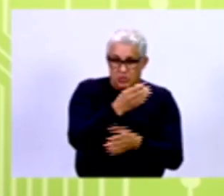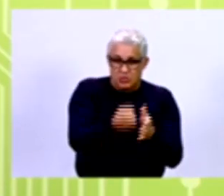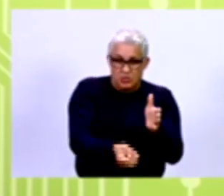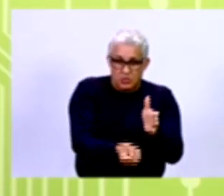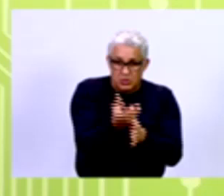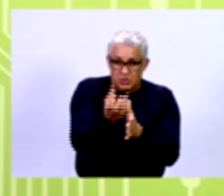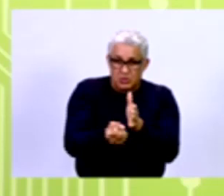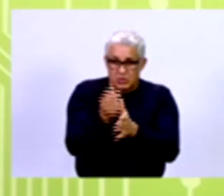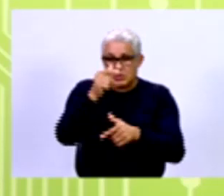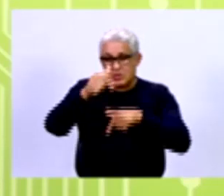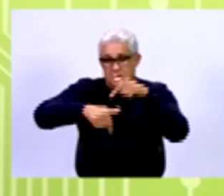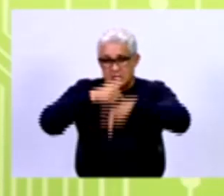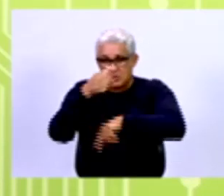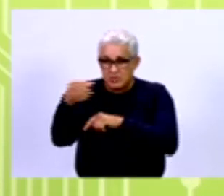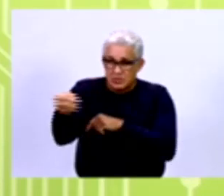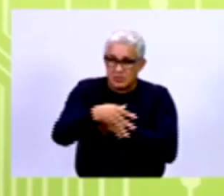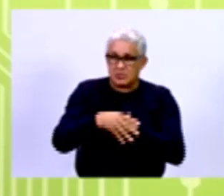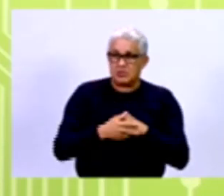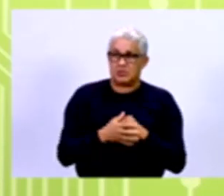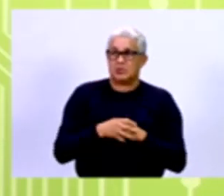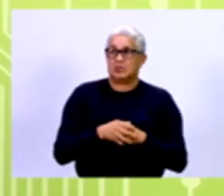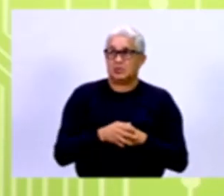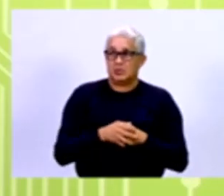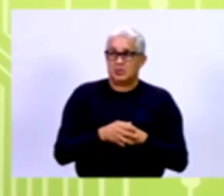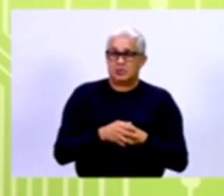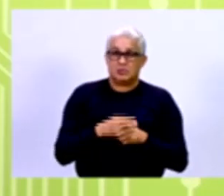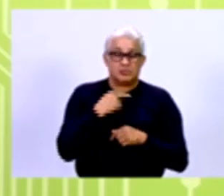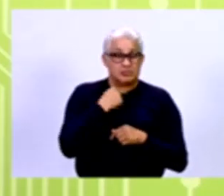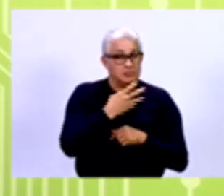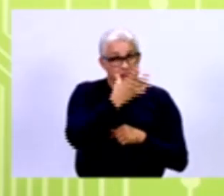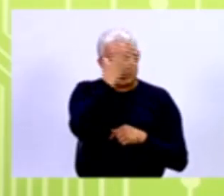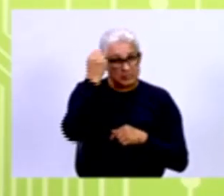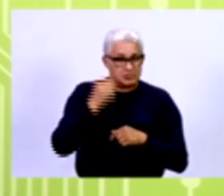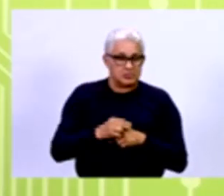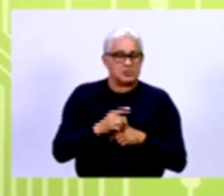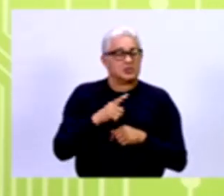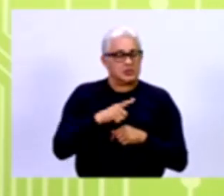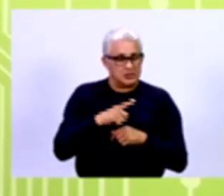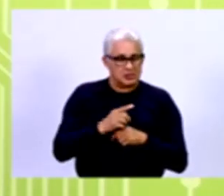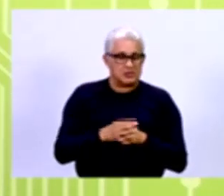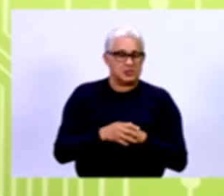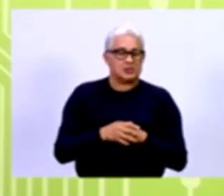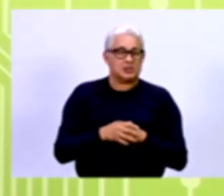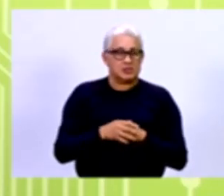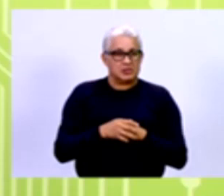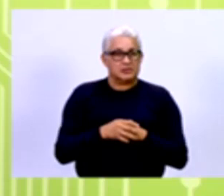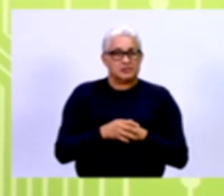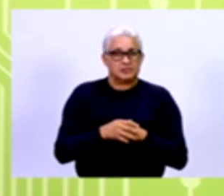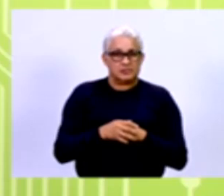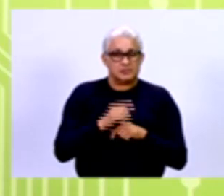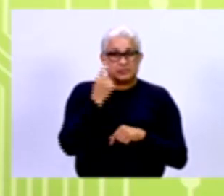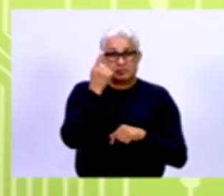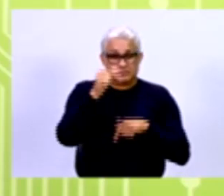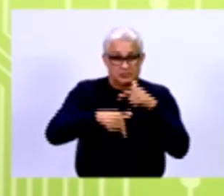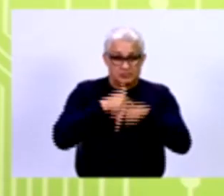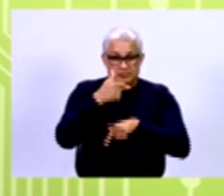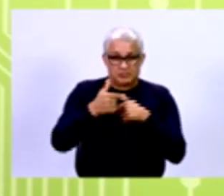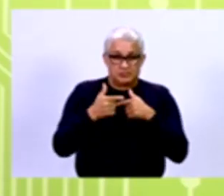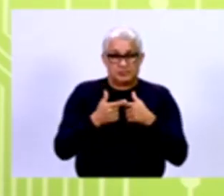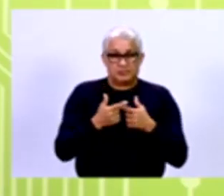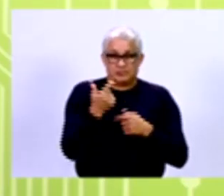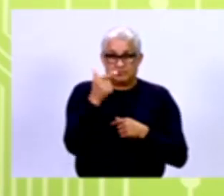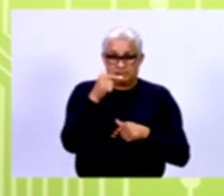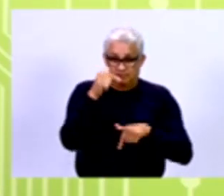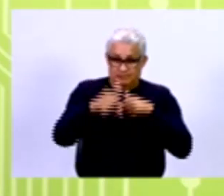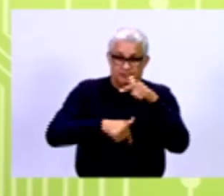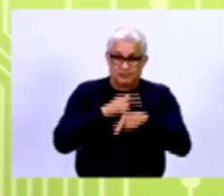novos postos de trabalho. Não se esqueça que sempre que tem um trabalhador desempregado, ou que